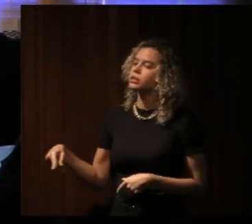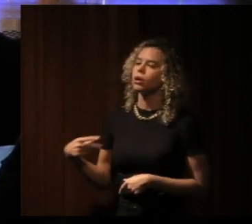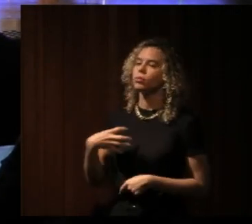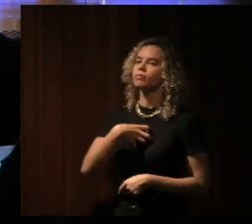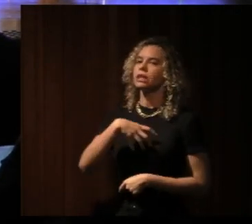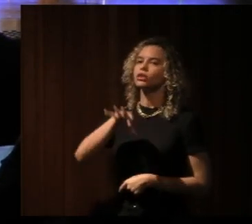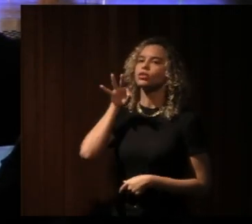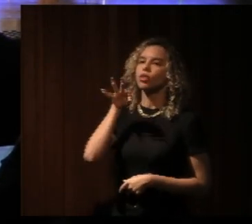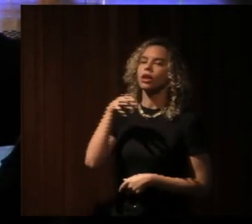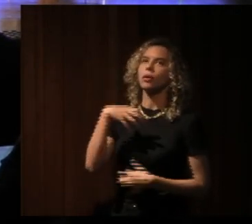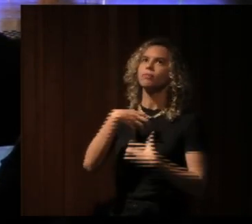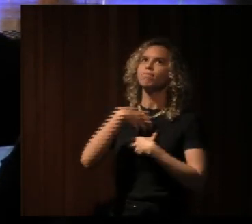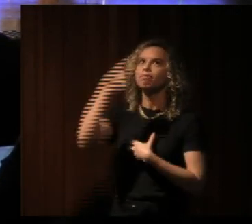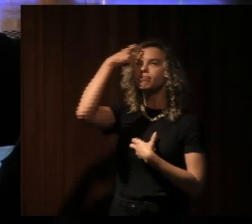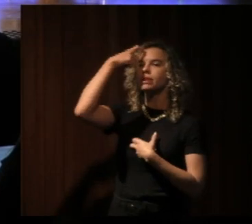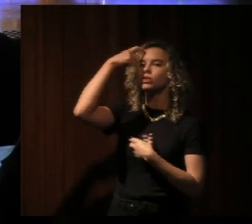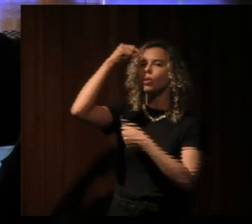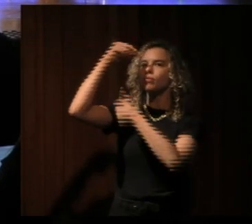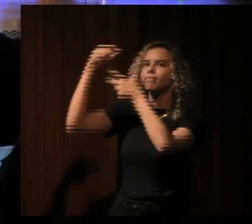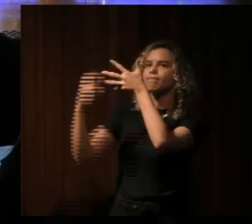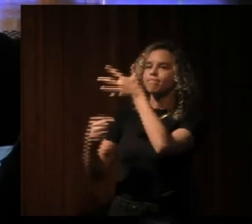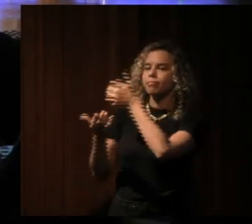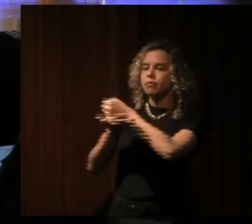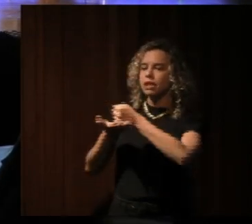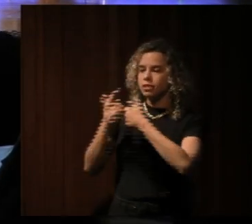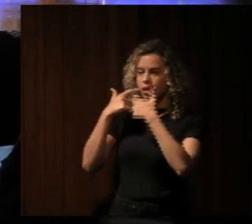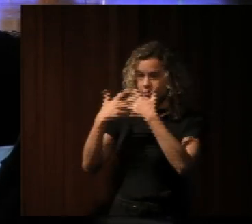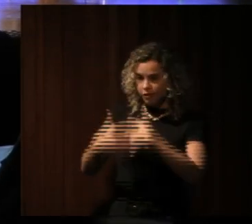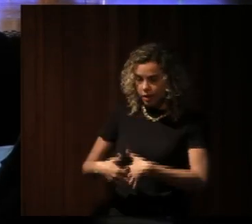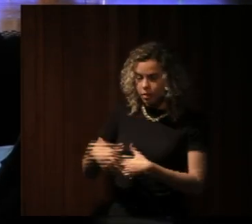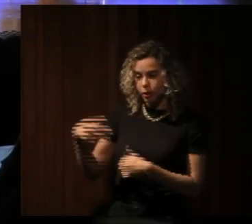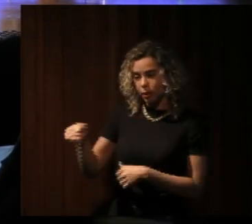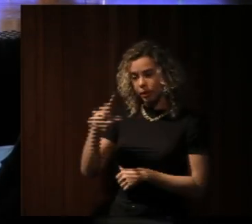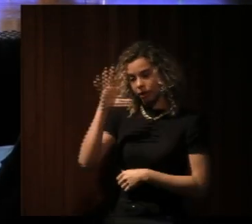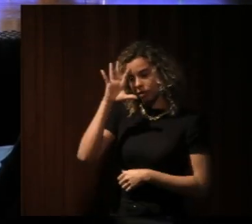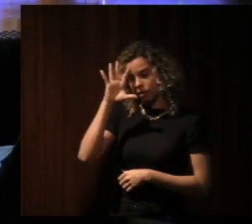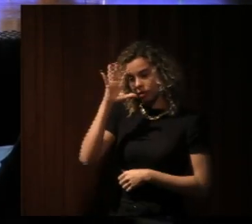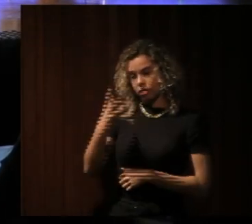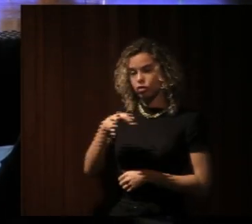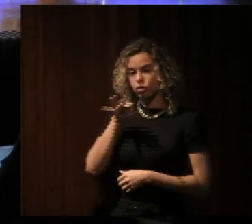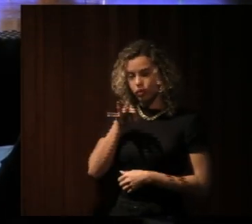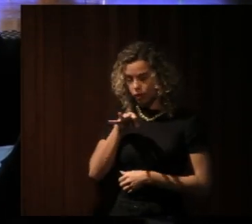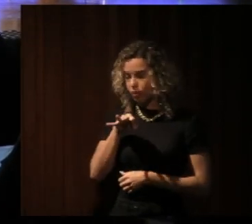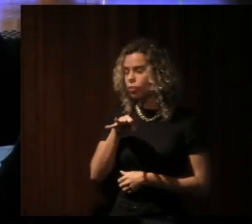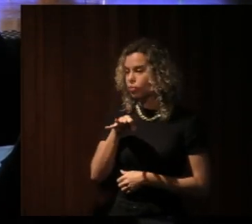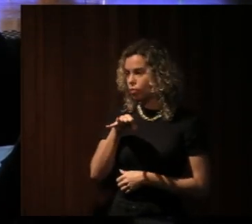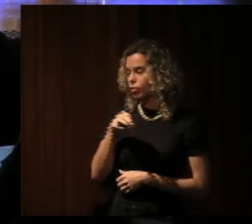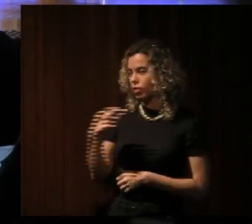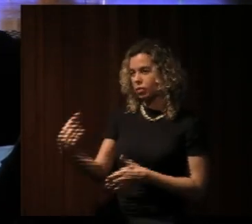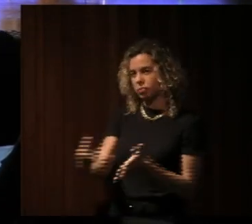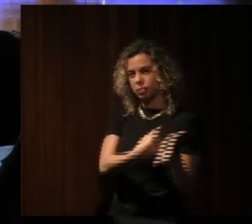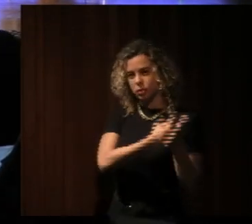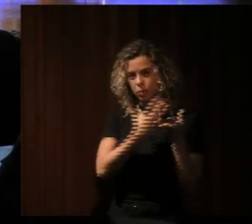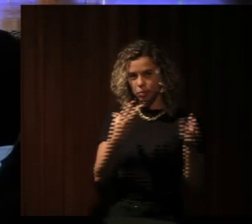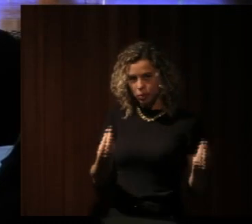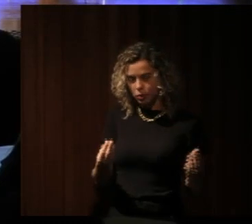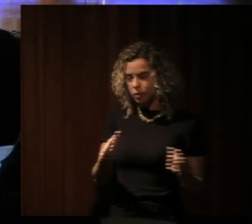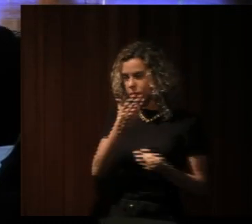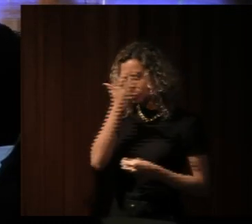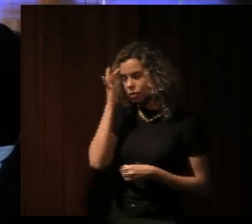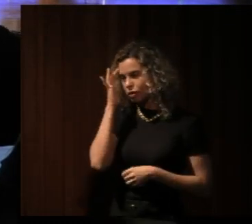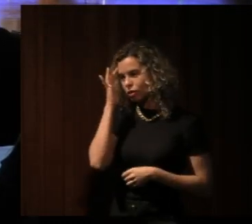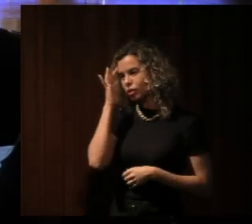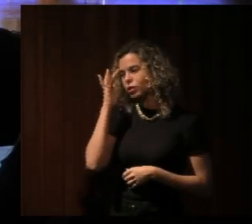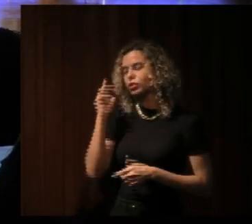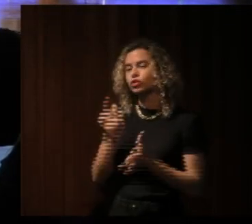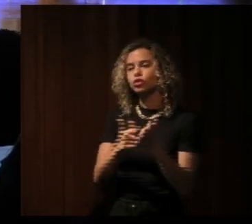questões que Puxaram essa reflexão e a decisão que eu acho que isso é uma pergunta que eu ouve muito eh